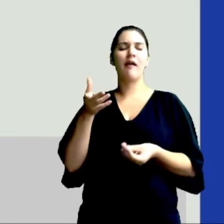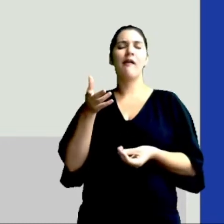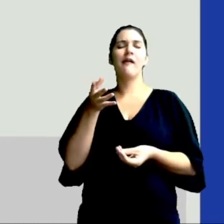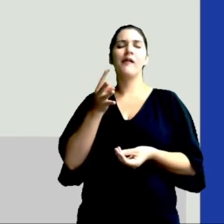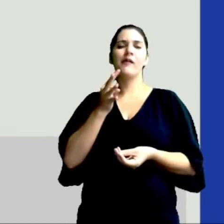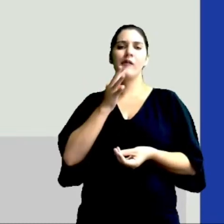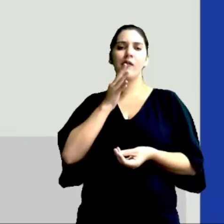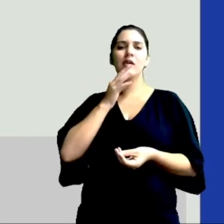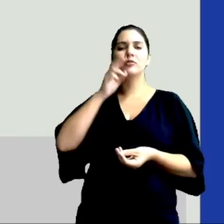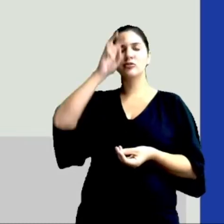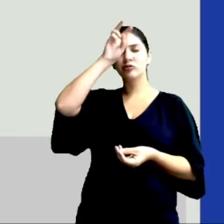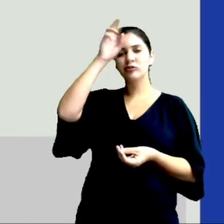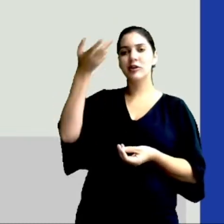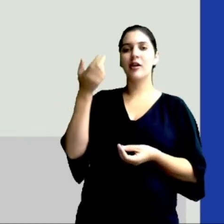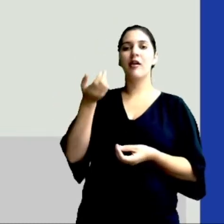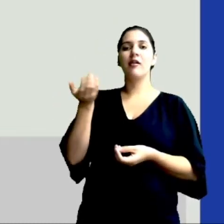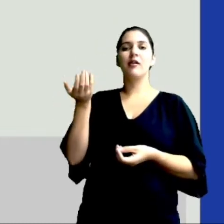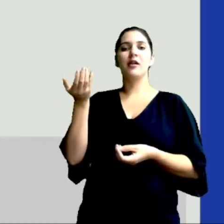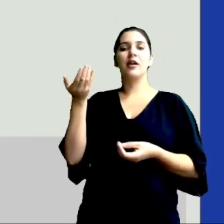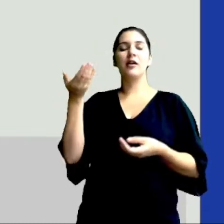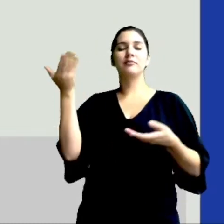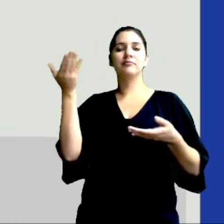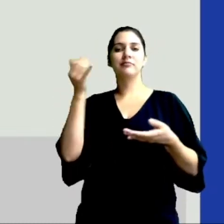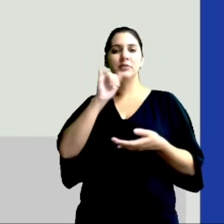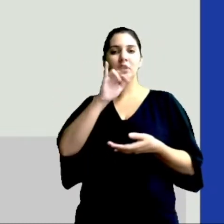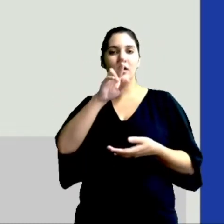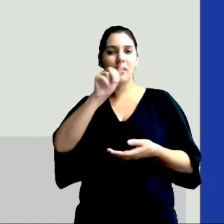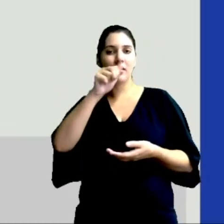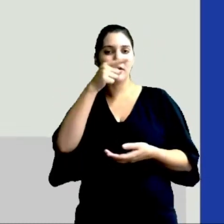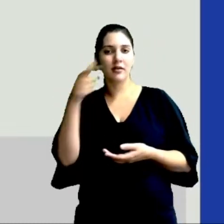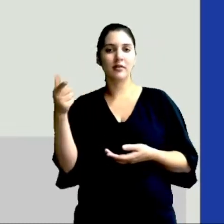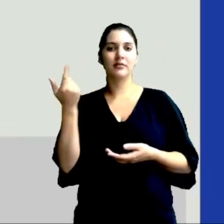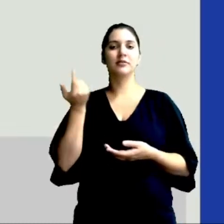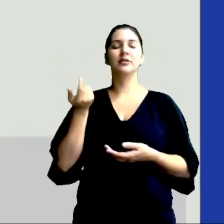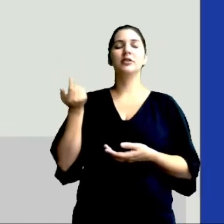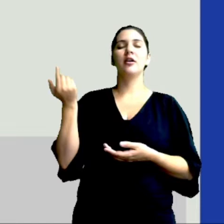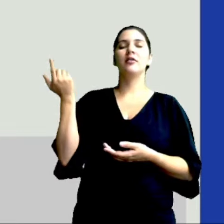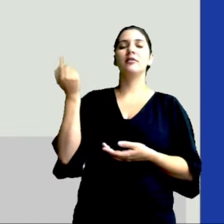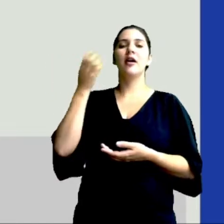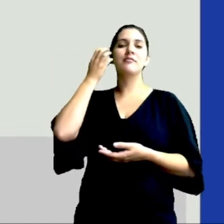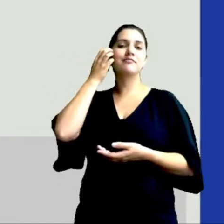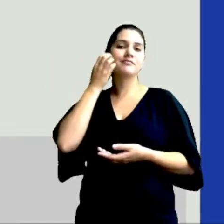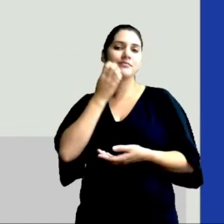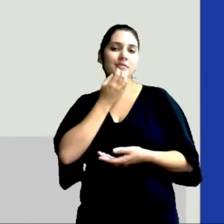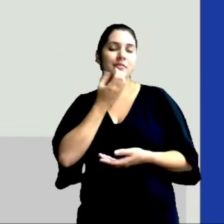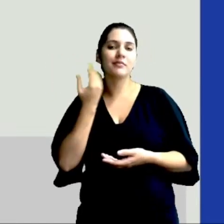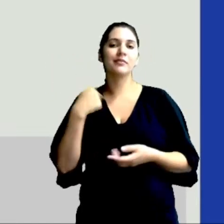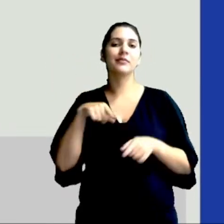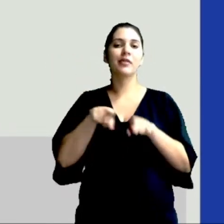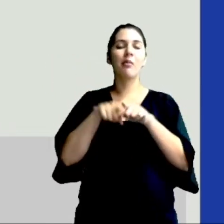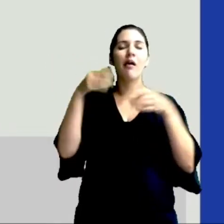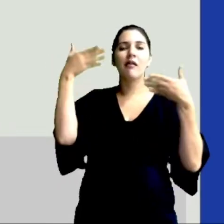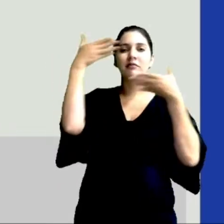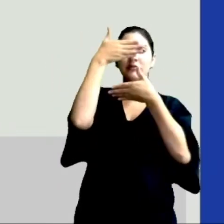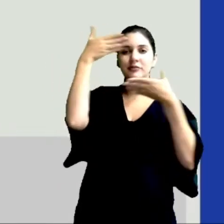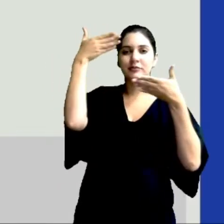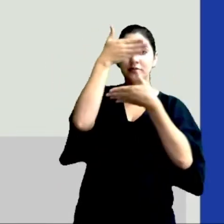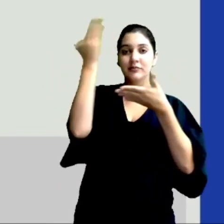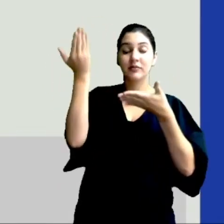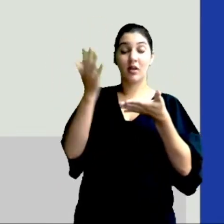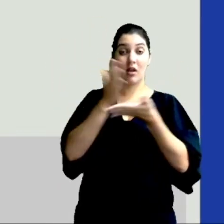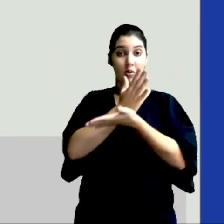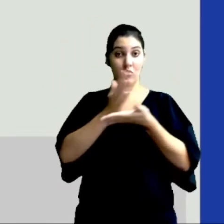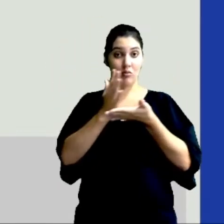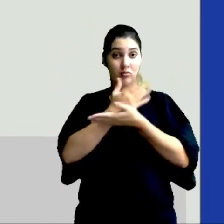Turquia, a Síria, Israel, o Irã, a Arábia Saudita, né, o Afeganistão, né? Então,